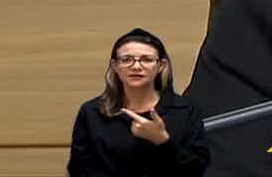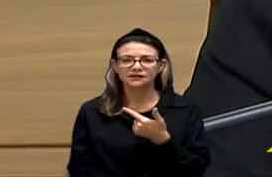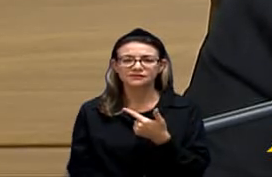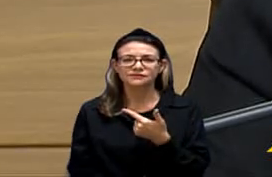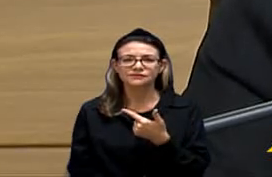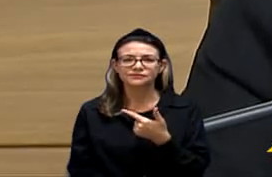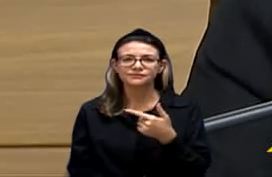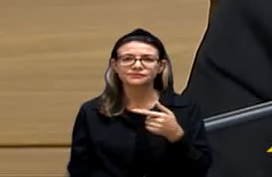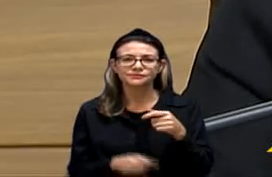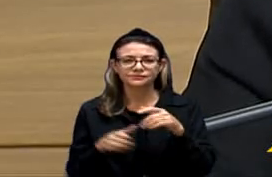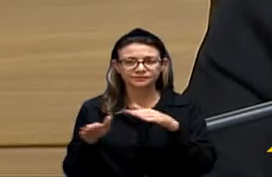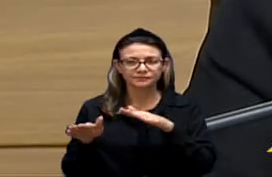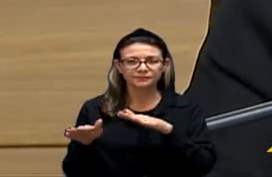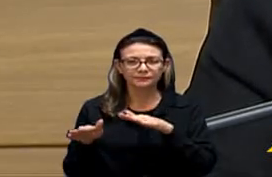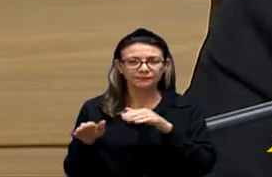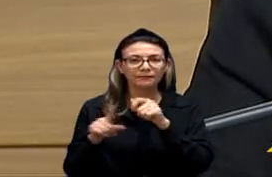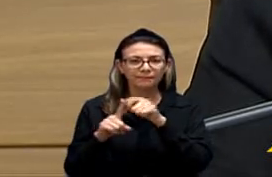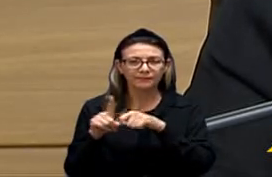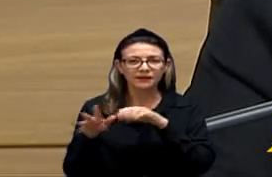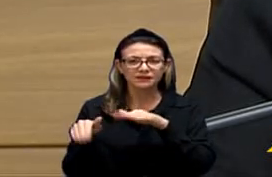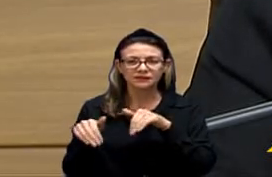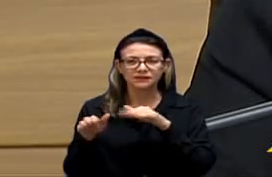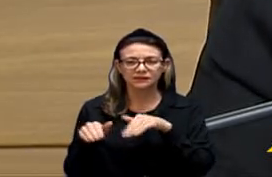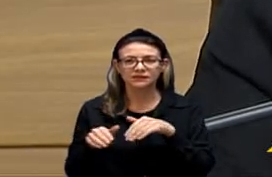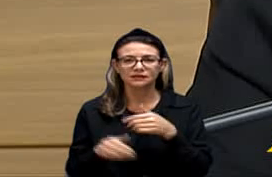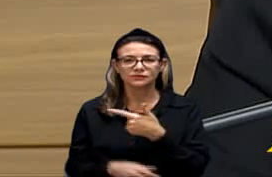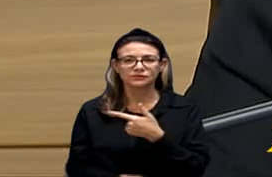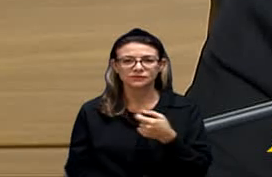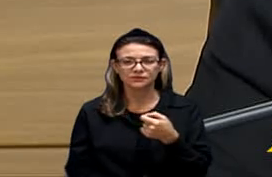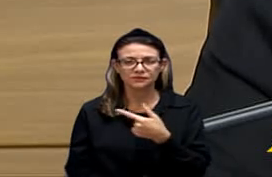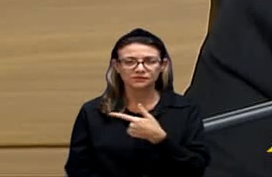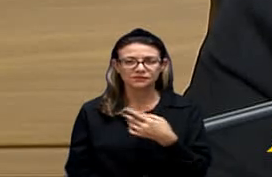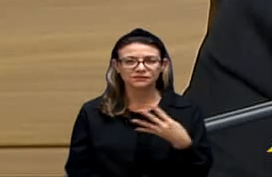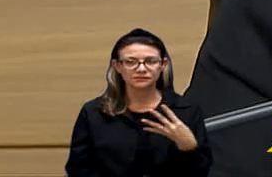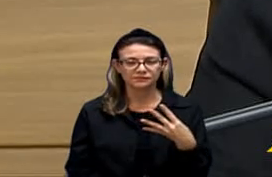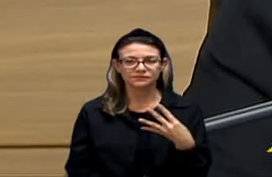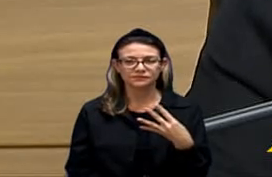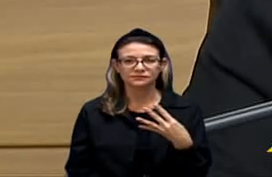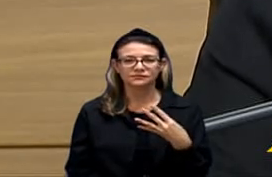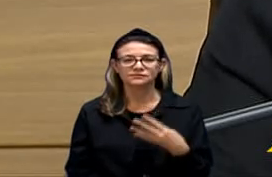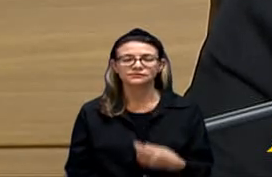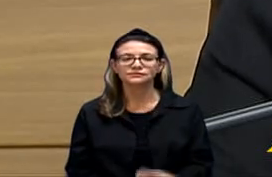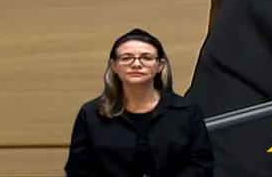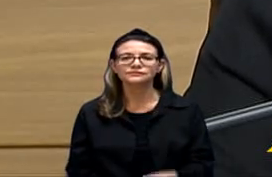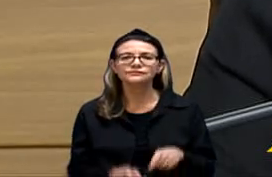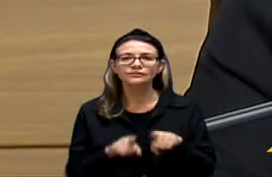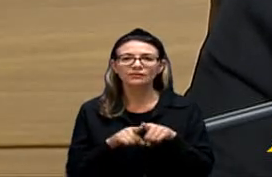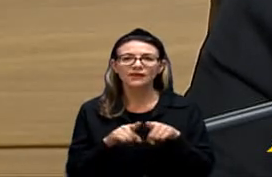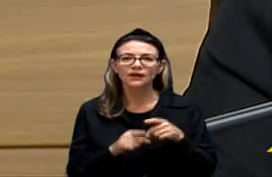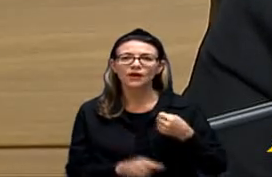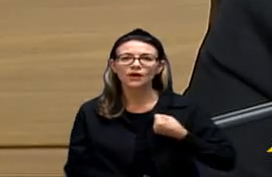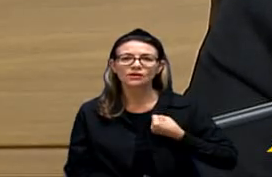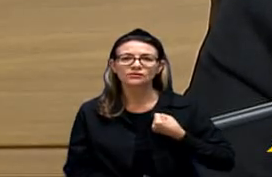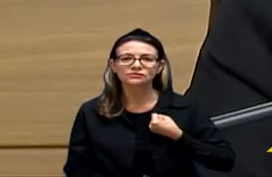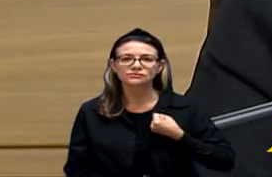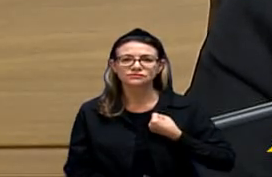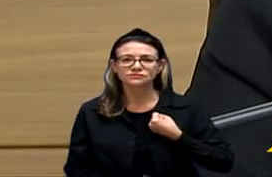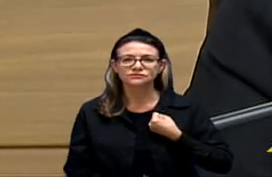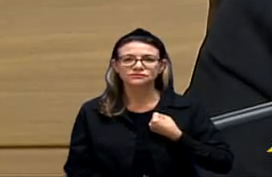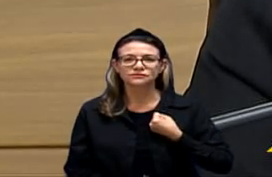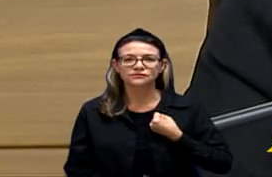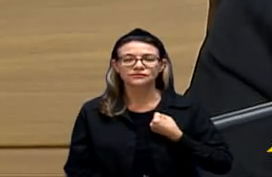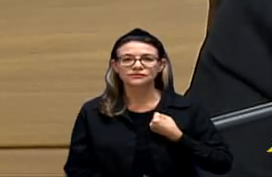administrativo número 897 2024 número do Esso 11189 2024 autoria de